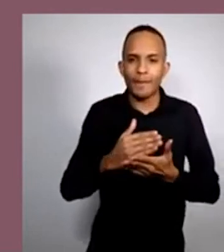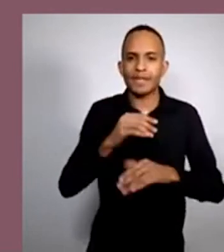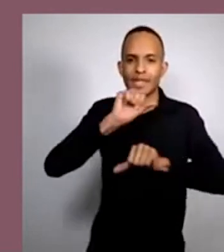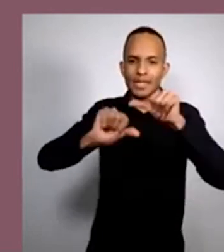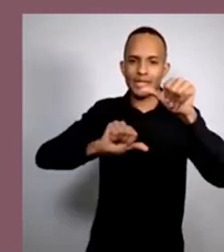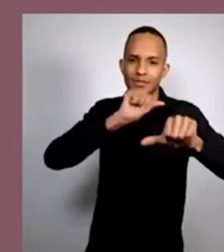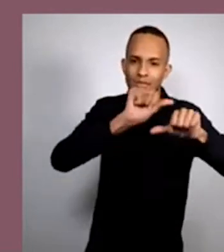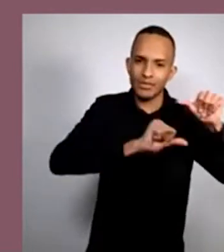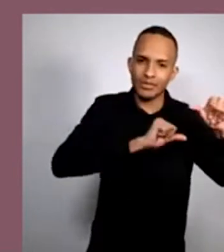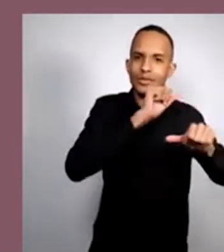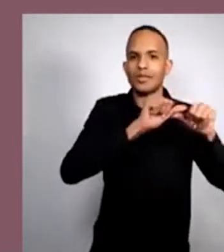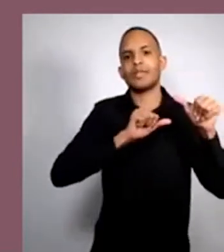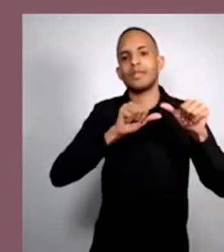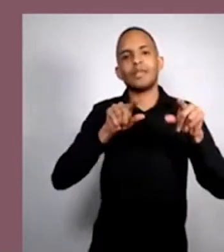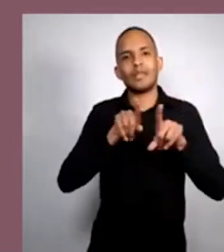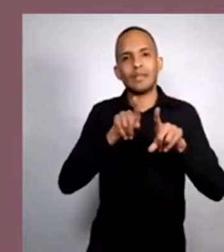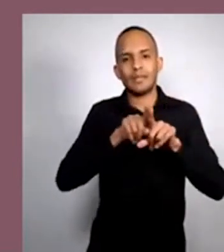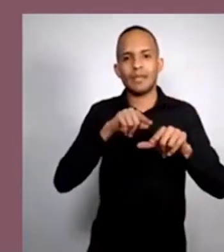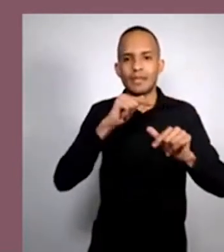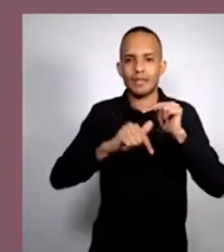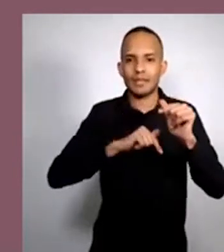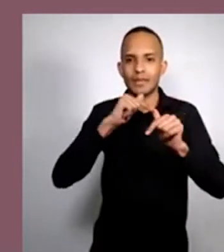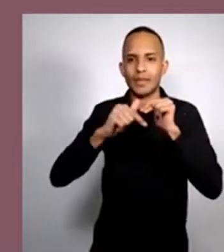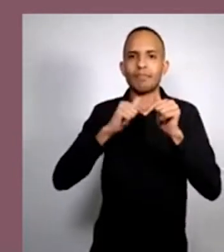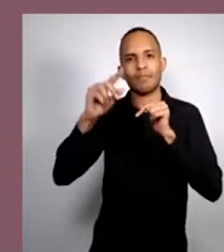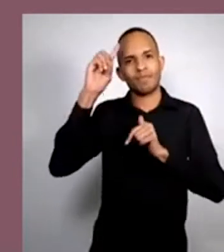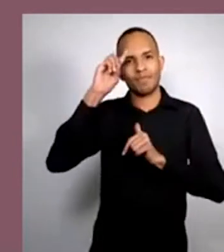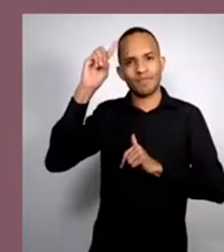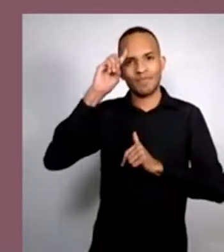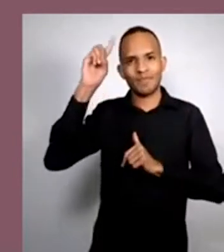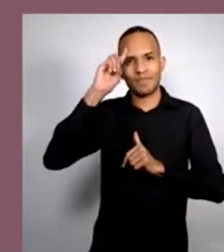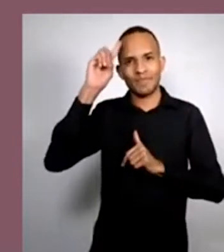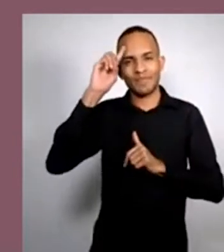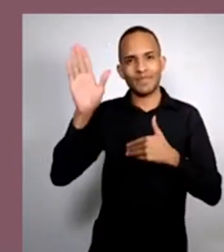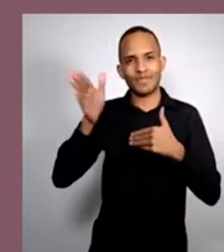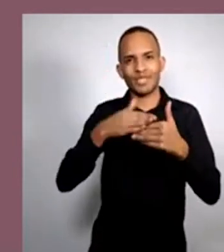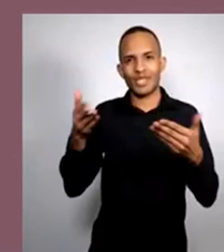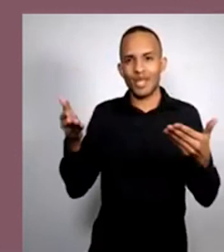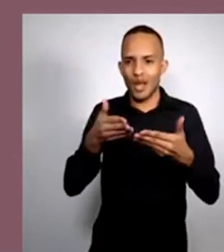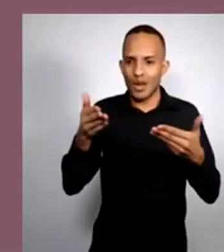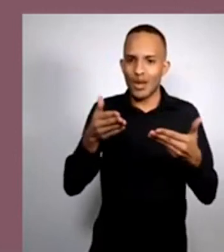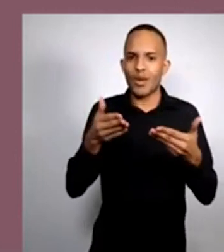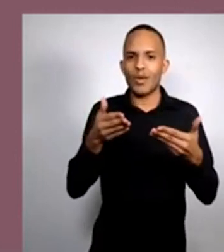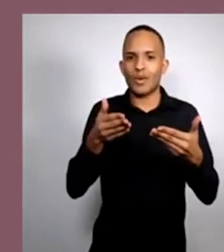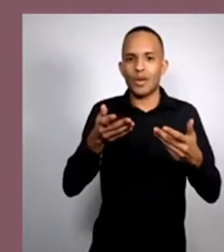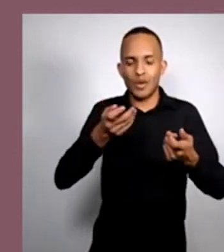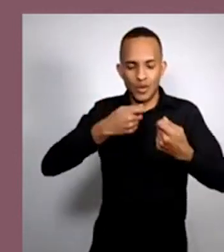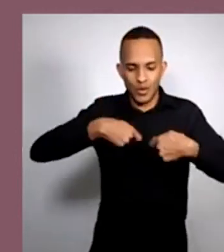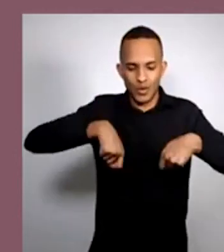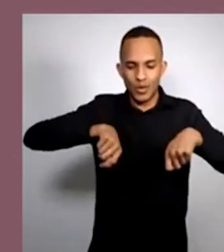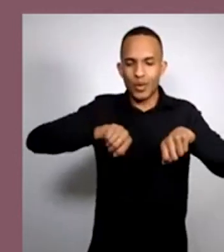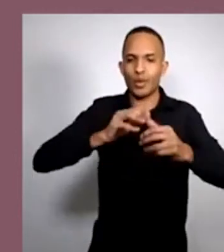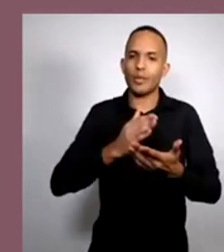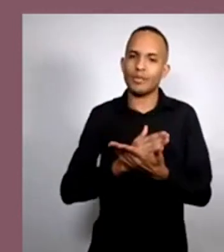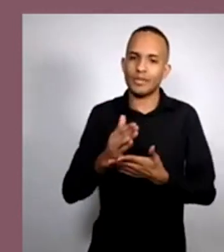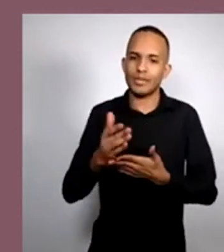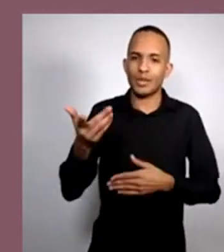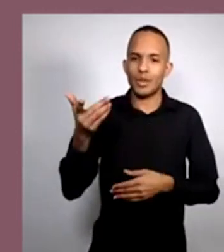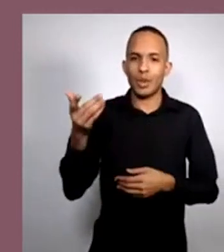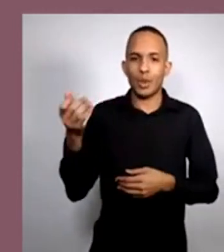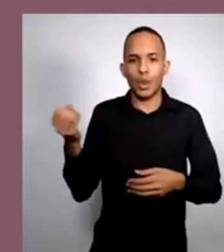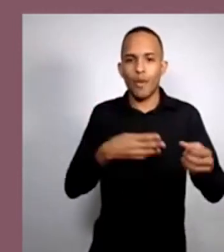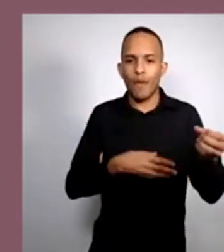para o exercício nosso de cada dia, né? E para fechar essa roda e começar um novo ciclo, pois o movimento não para,